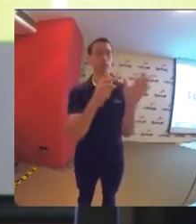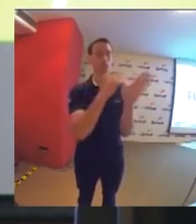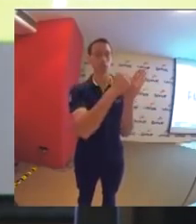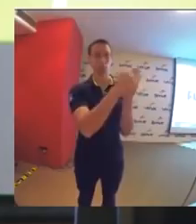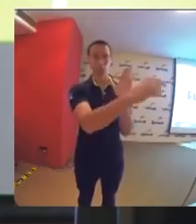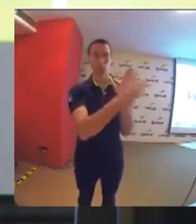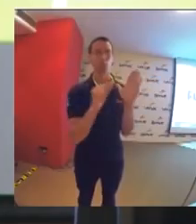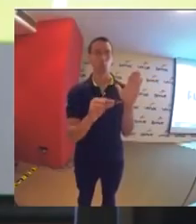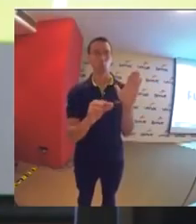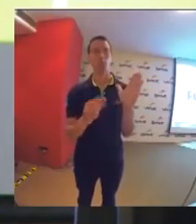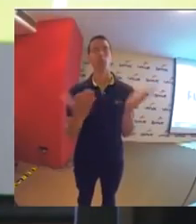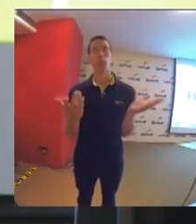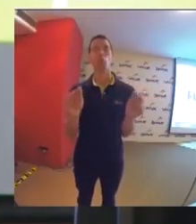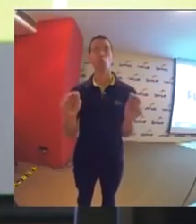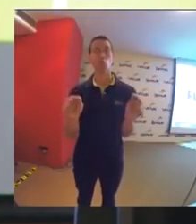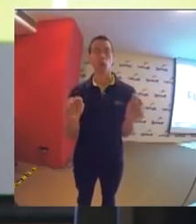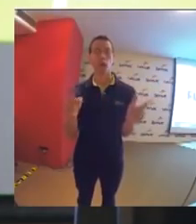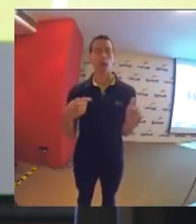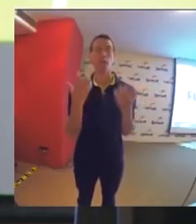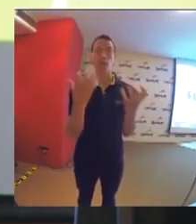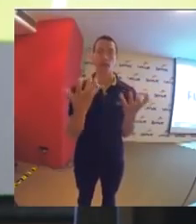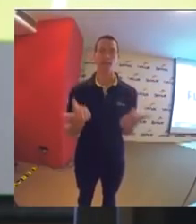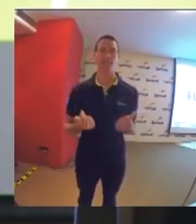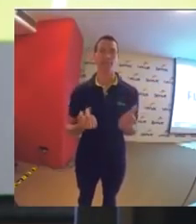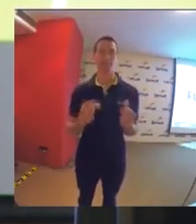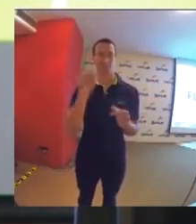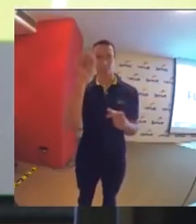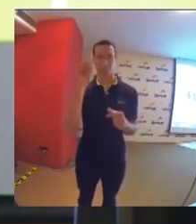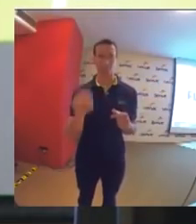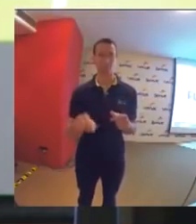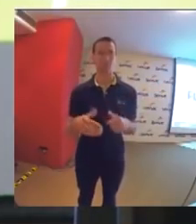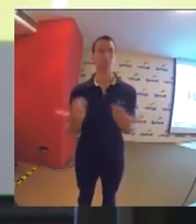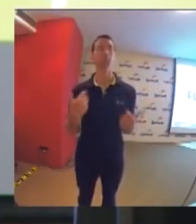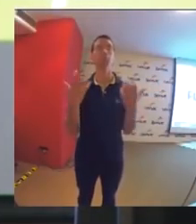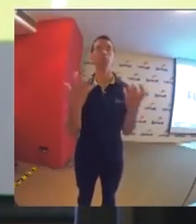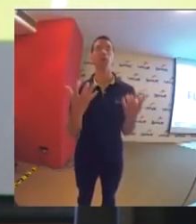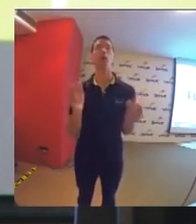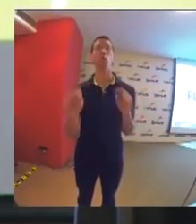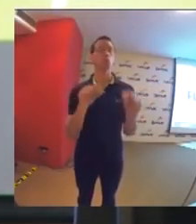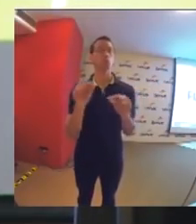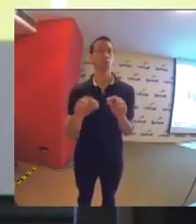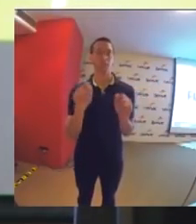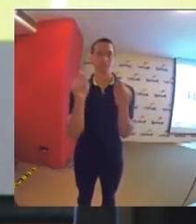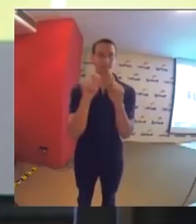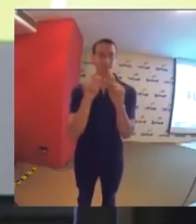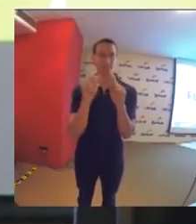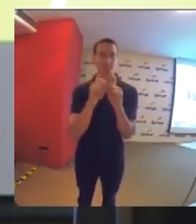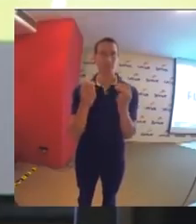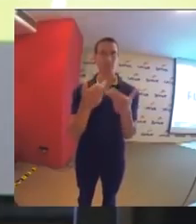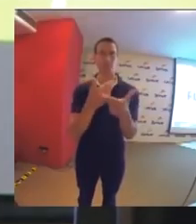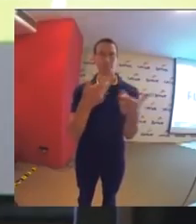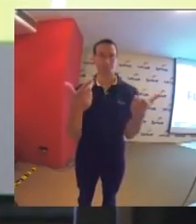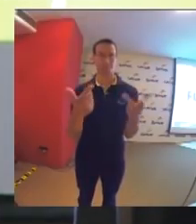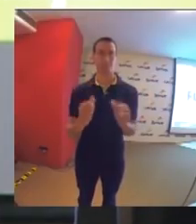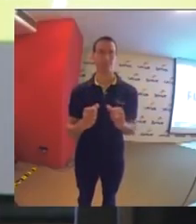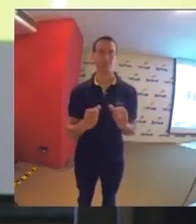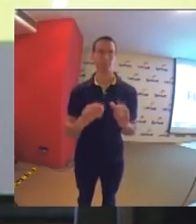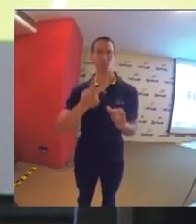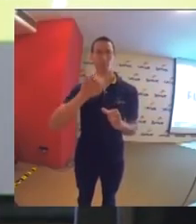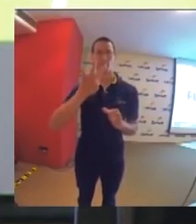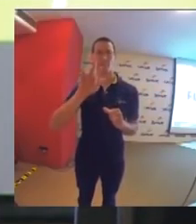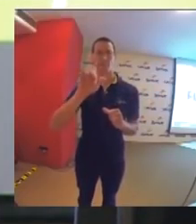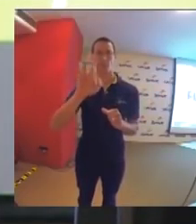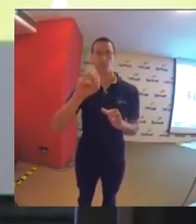queres. Então põe aí, 2 pontos. O que é que vós quereis? Fazer um viveiro para pássaros. Ok. O que eu